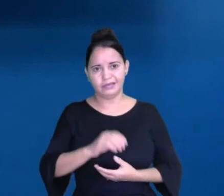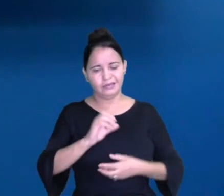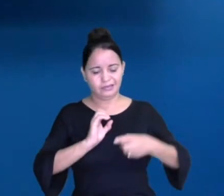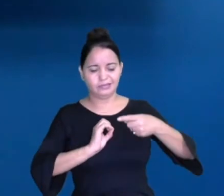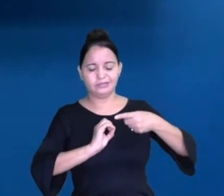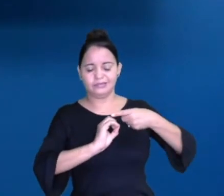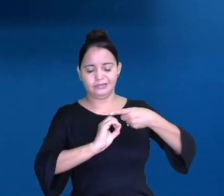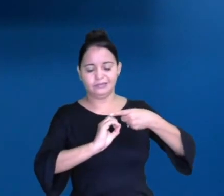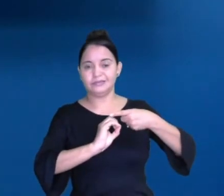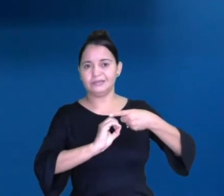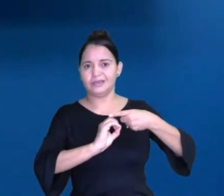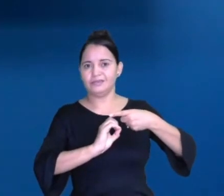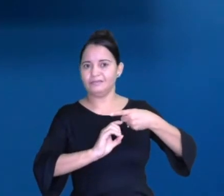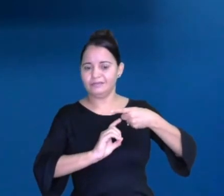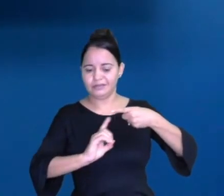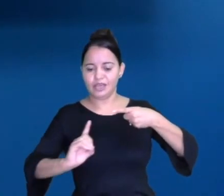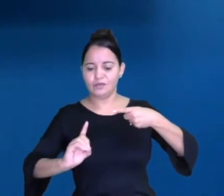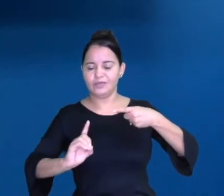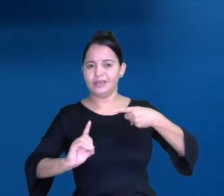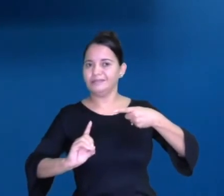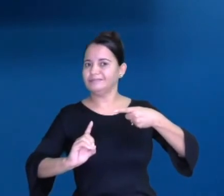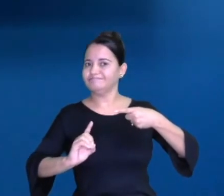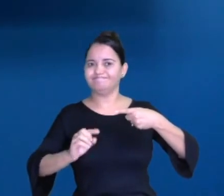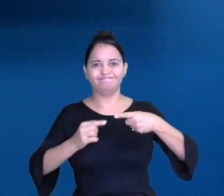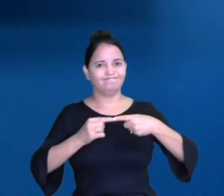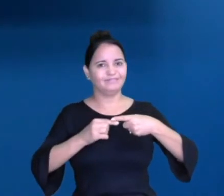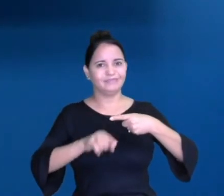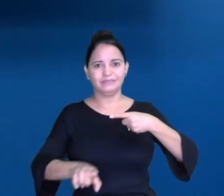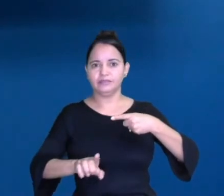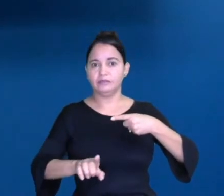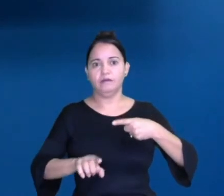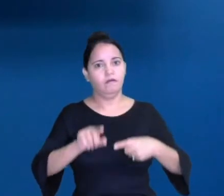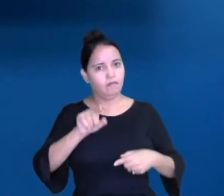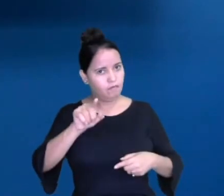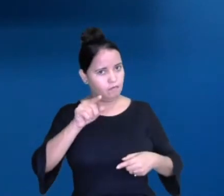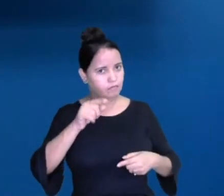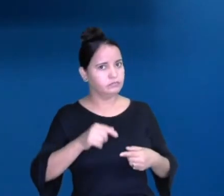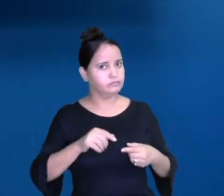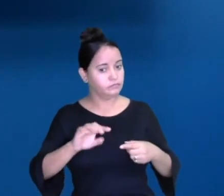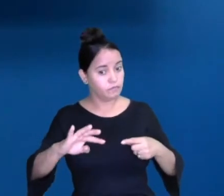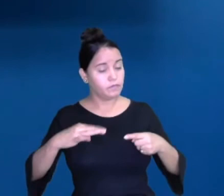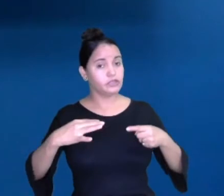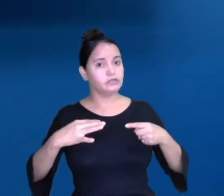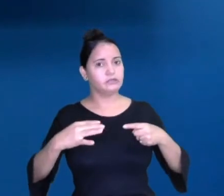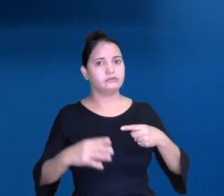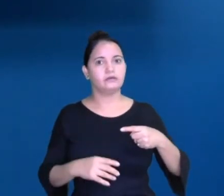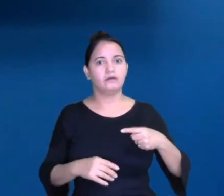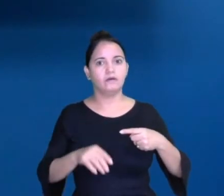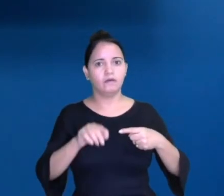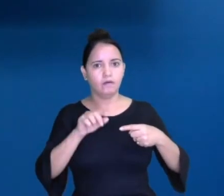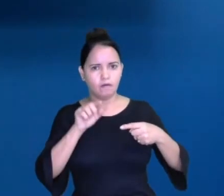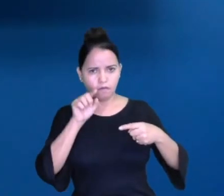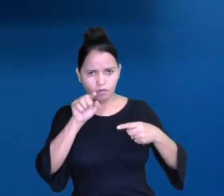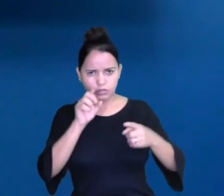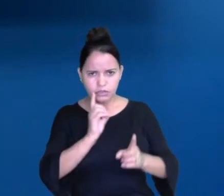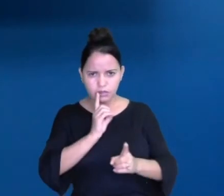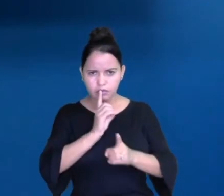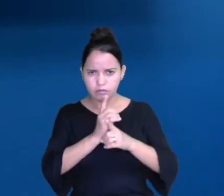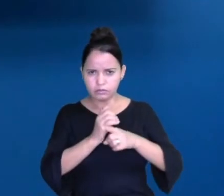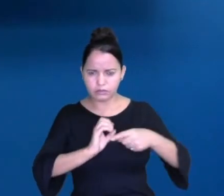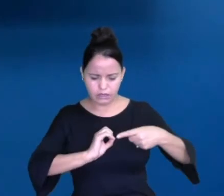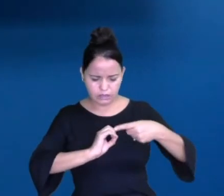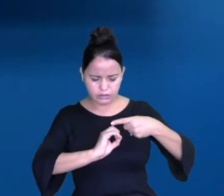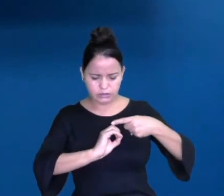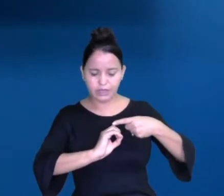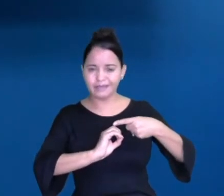zero no denominador, ok? Então, se liga nisso, que quando você encontrar um zero no denominador, não vai